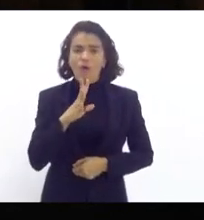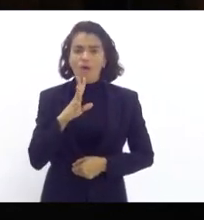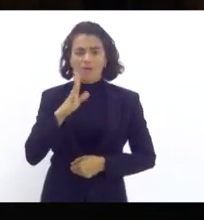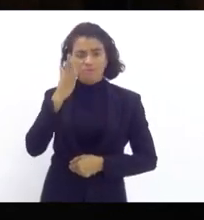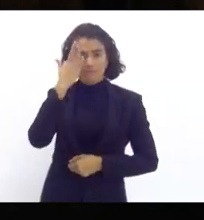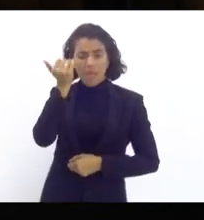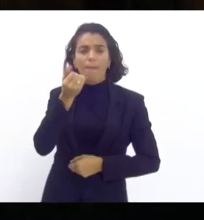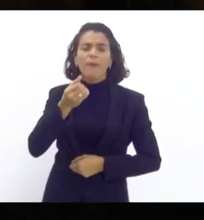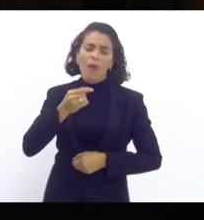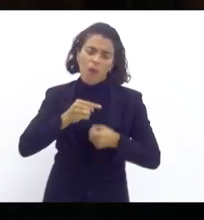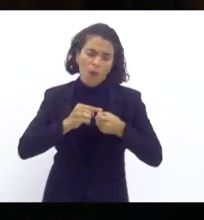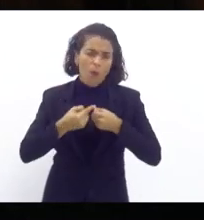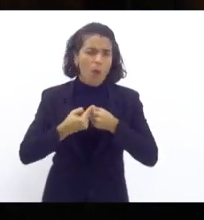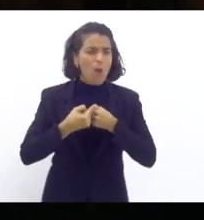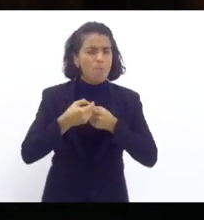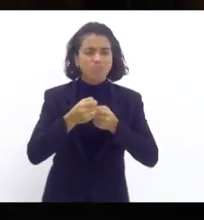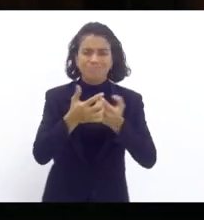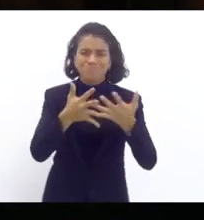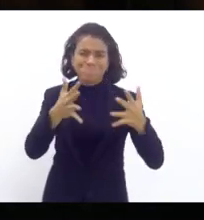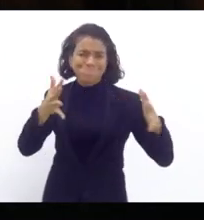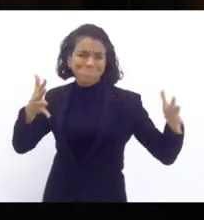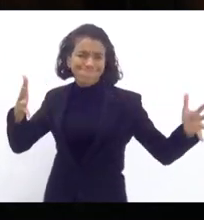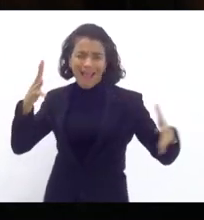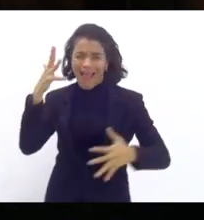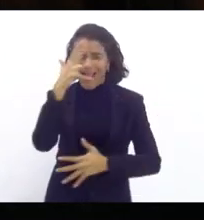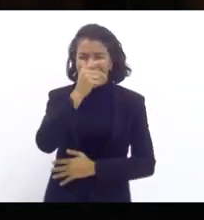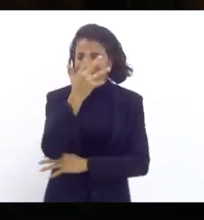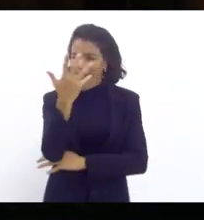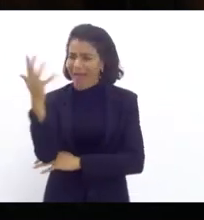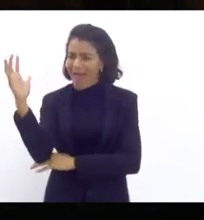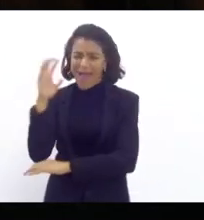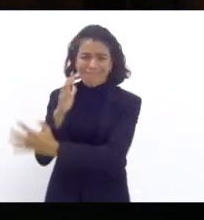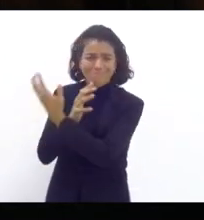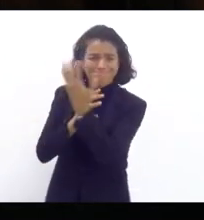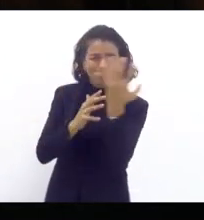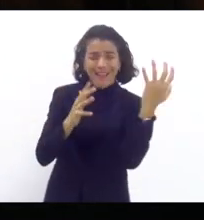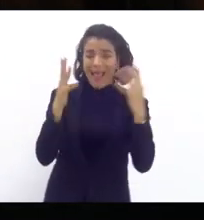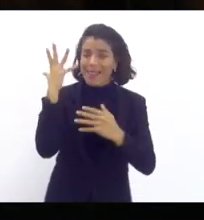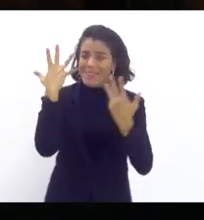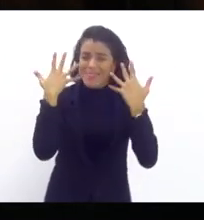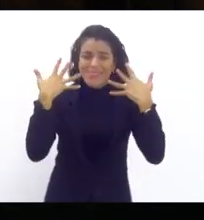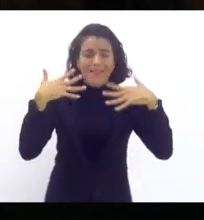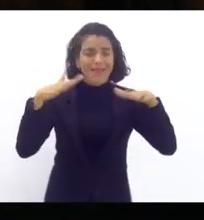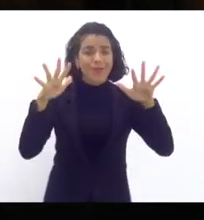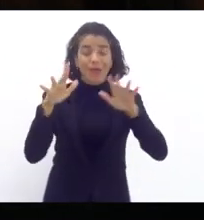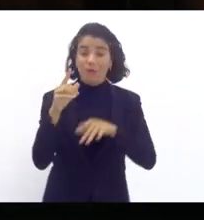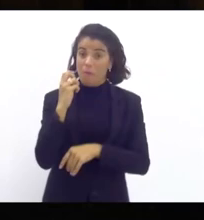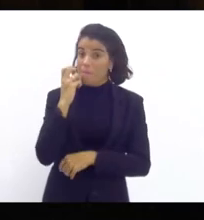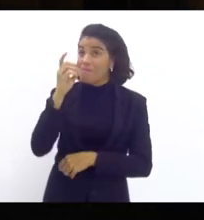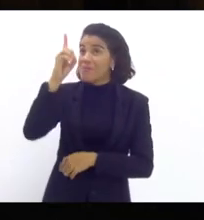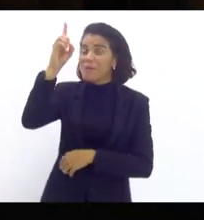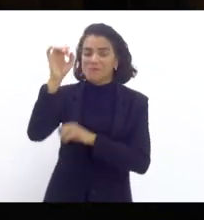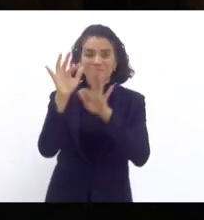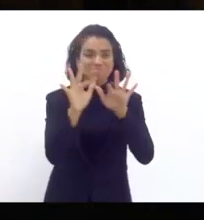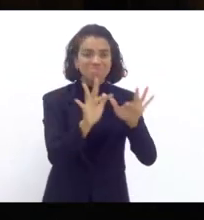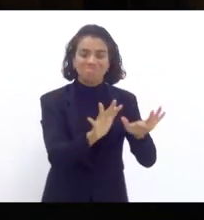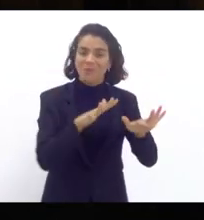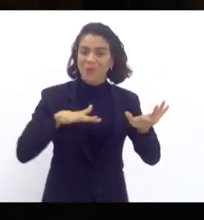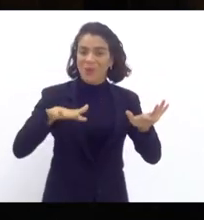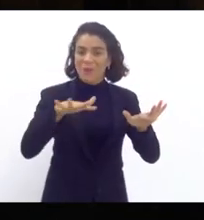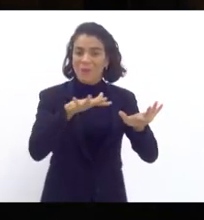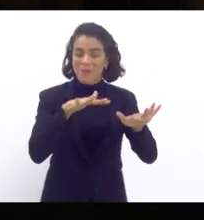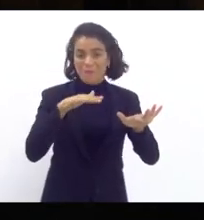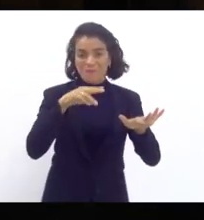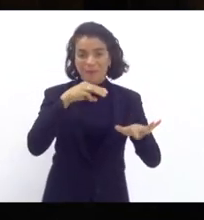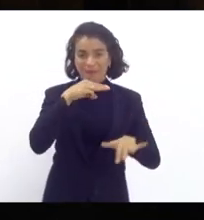sabe que é um município de grandes belezas naturais, onde o Papai do Céu foi muito generoso com aquele município e que, de